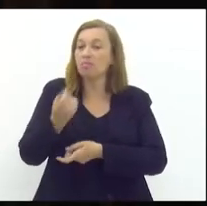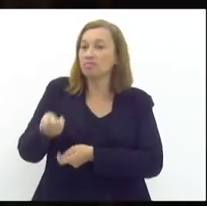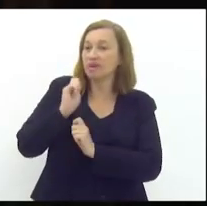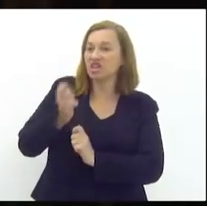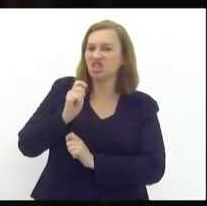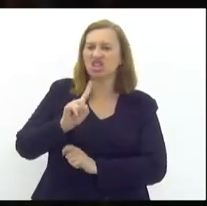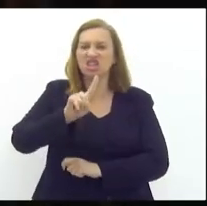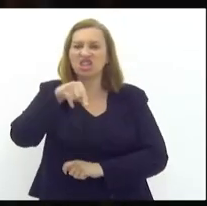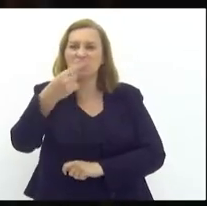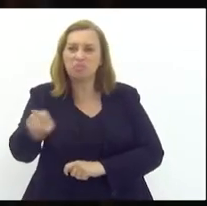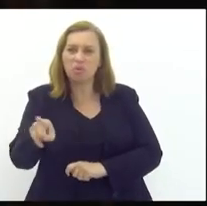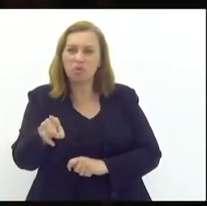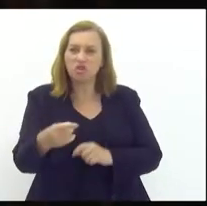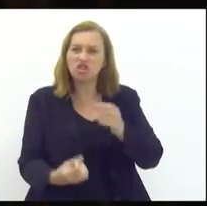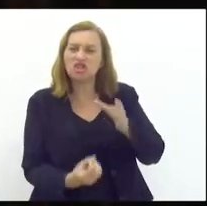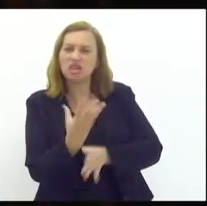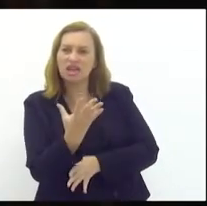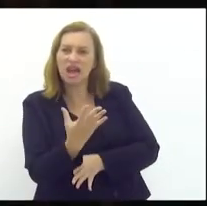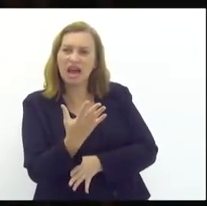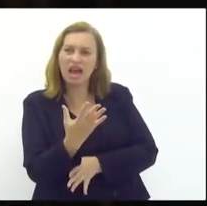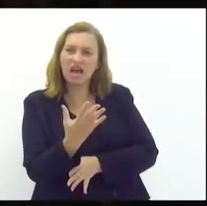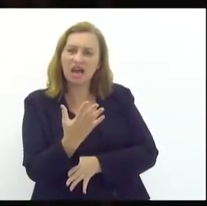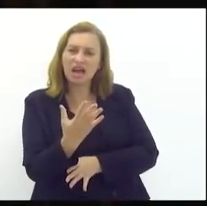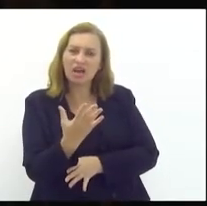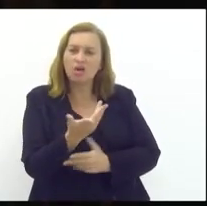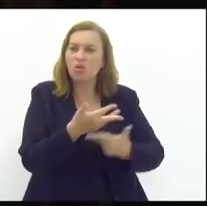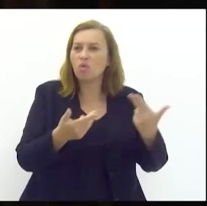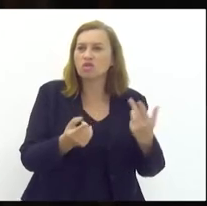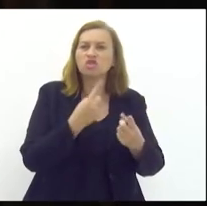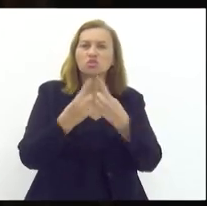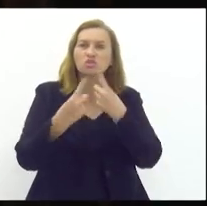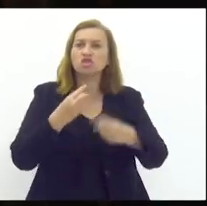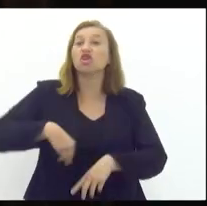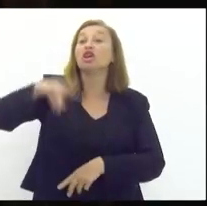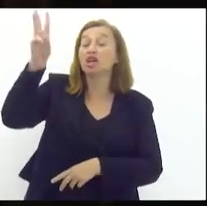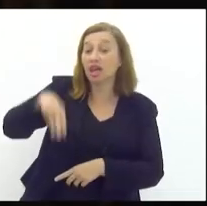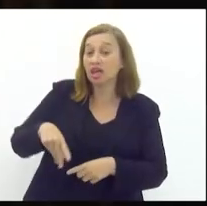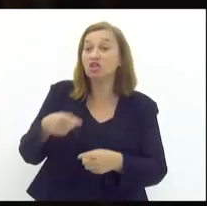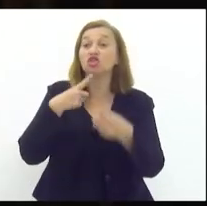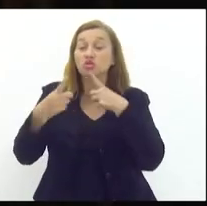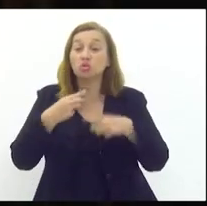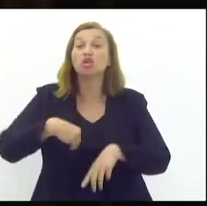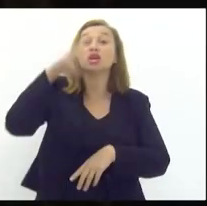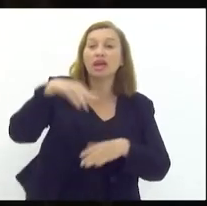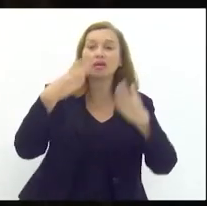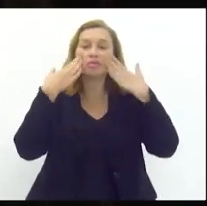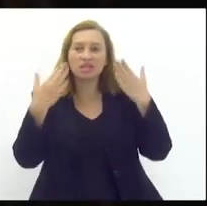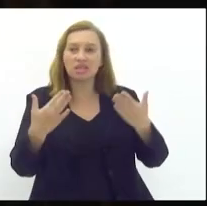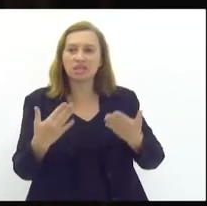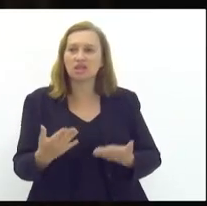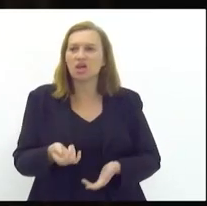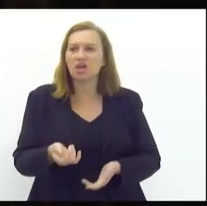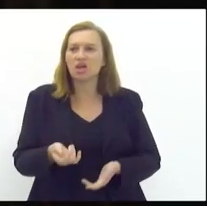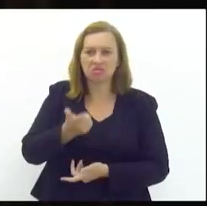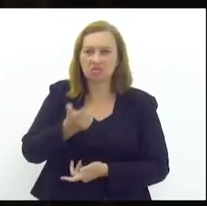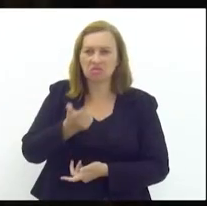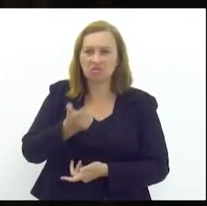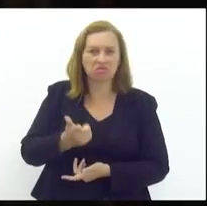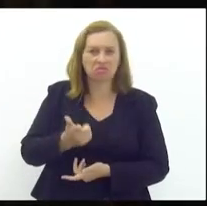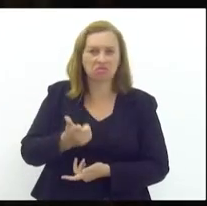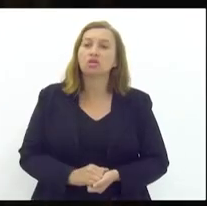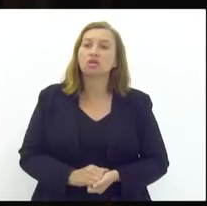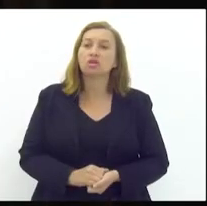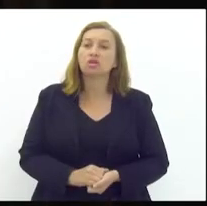aí tirar a legitimidade do que quem discute ou de quem apresenta momento algum enquanto nós fazemos crítica